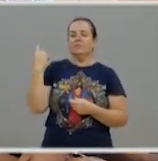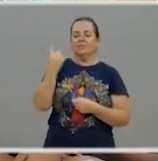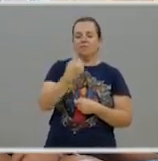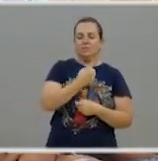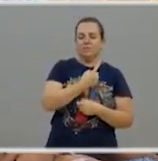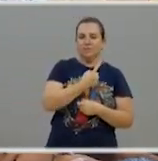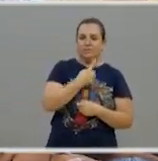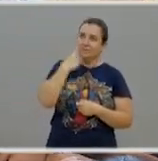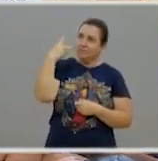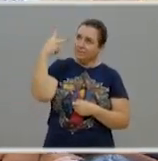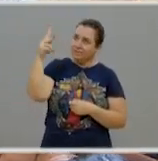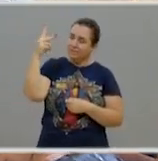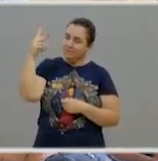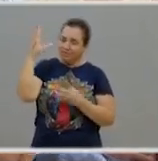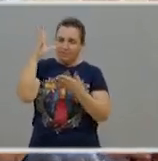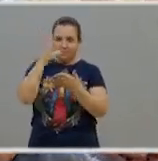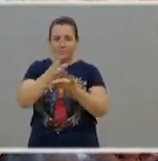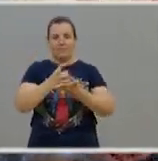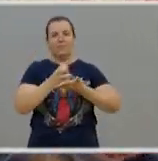venha a vossa